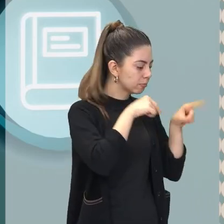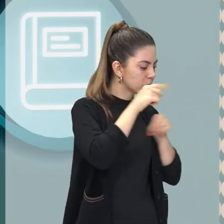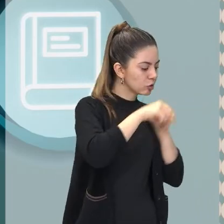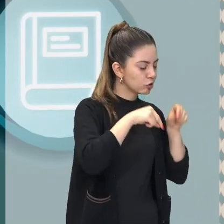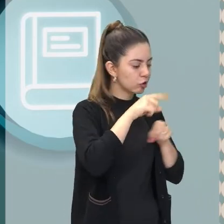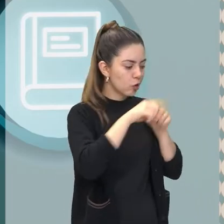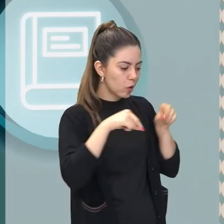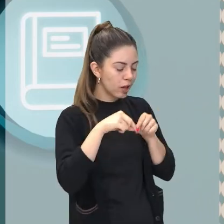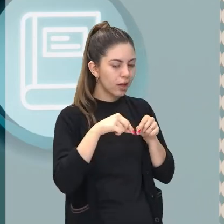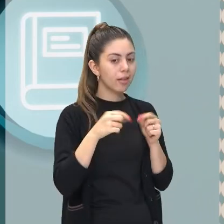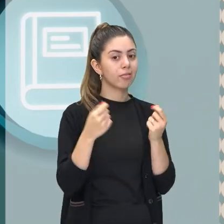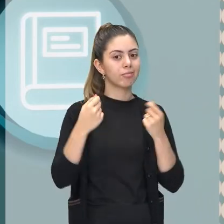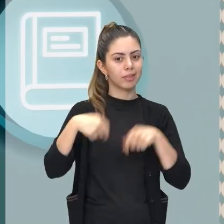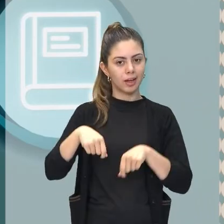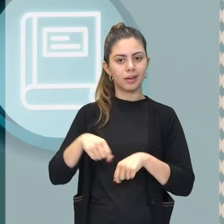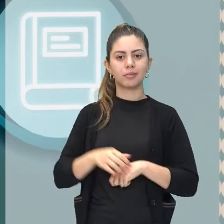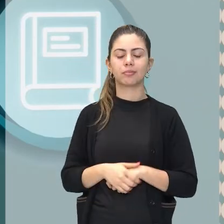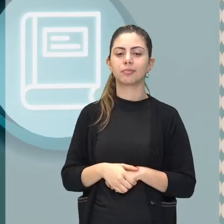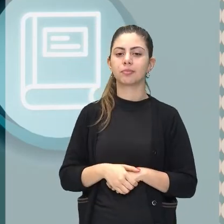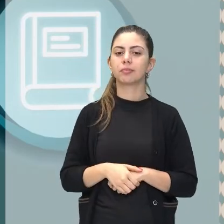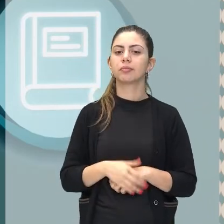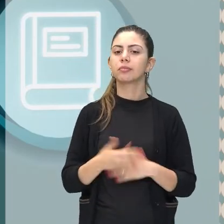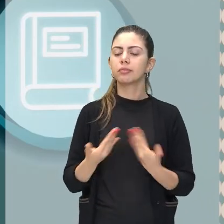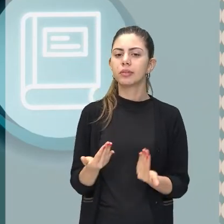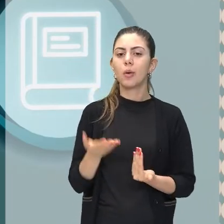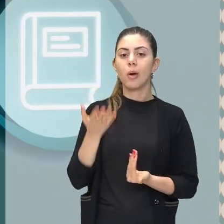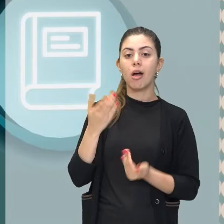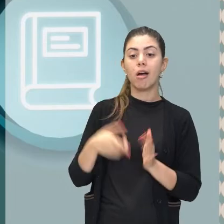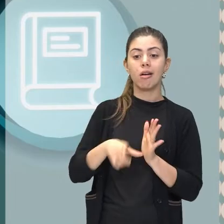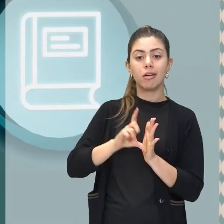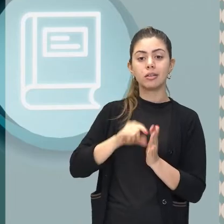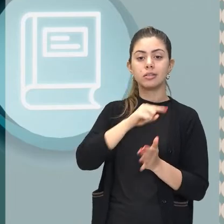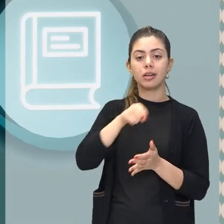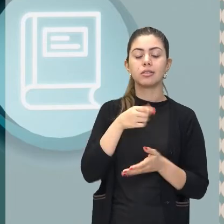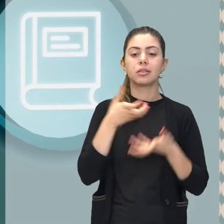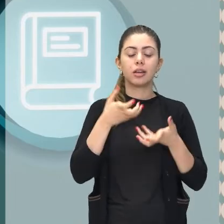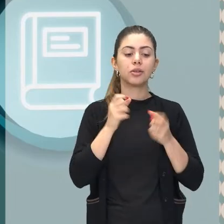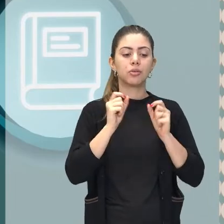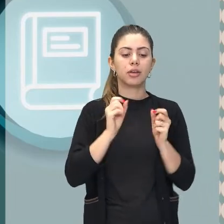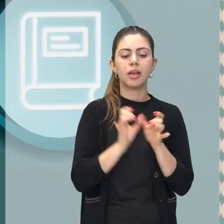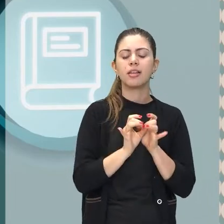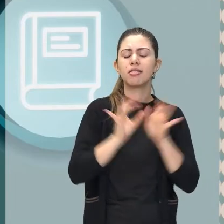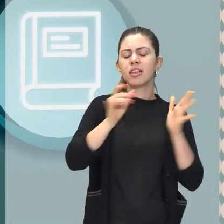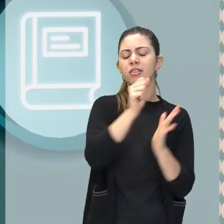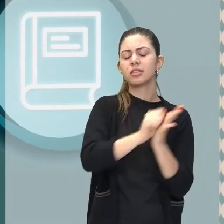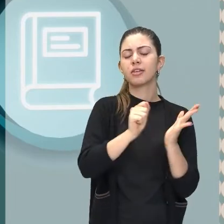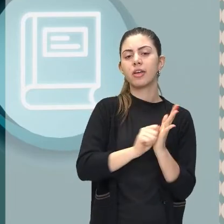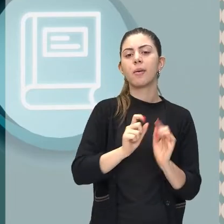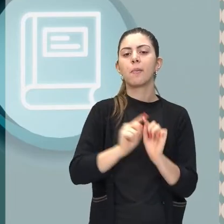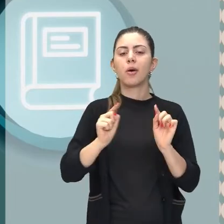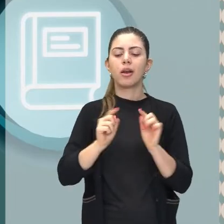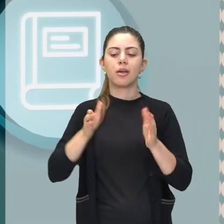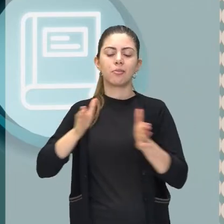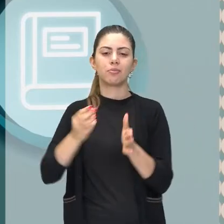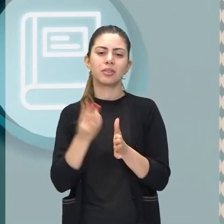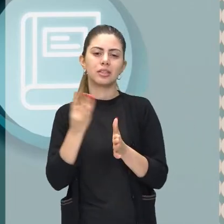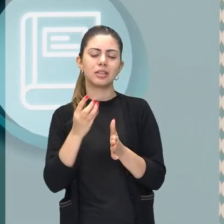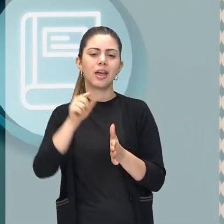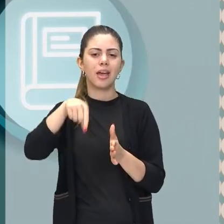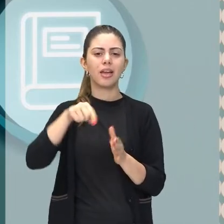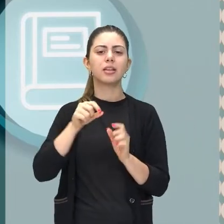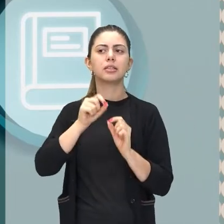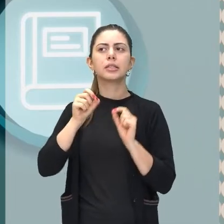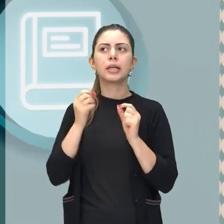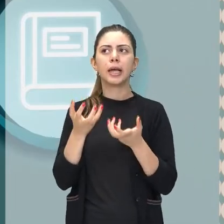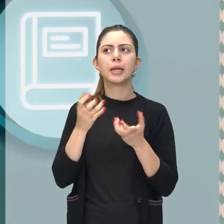queriam liberdade de escrever, nessa fase aqui, eles já querem novamente a métrica e a rima,